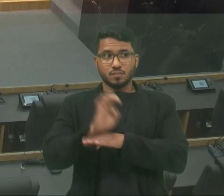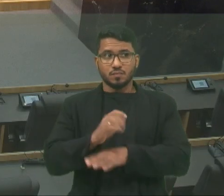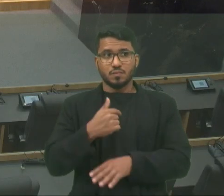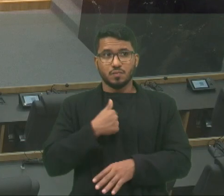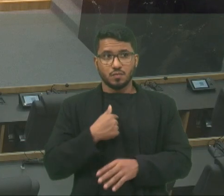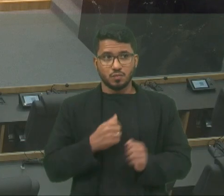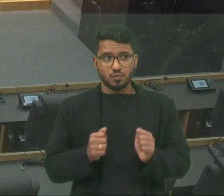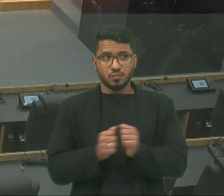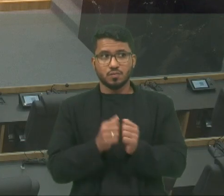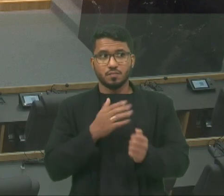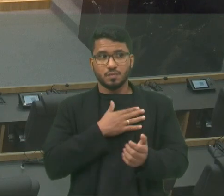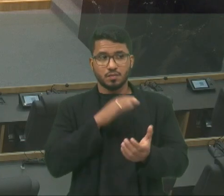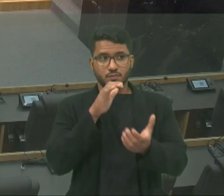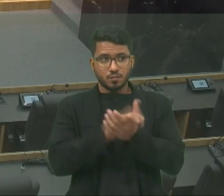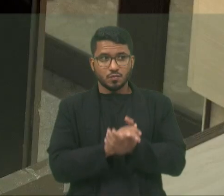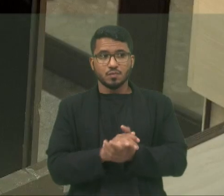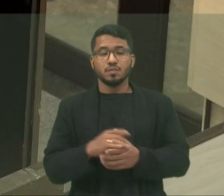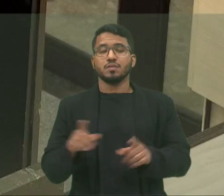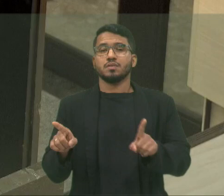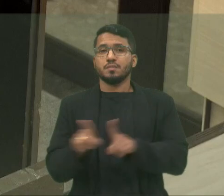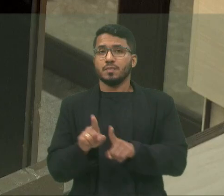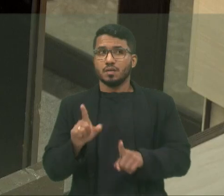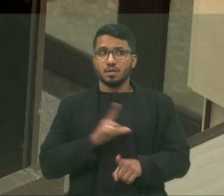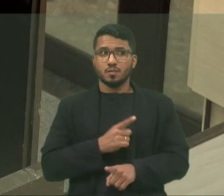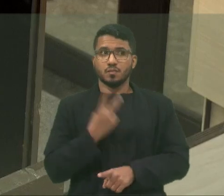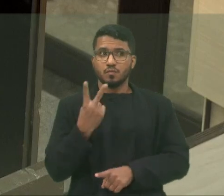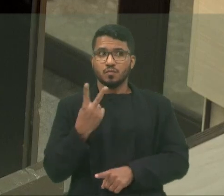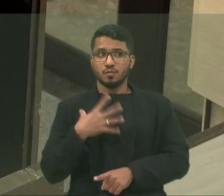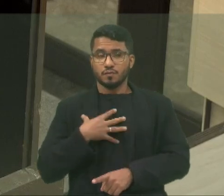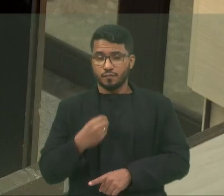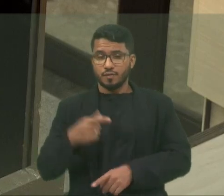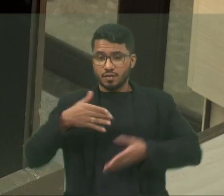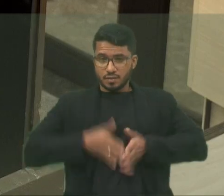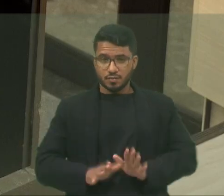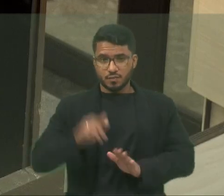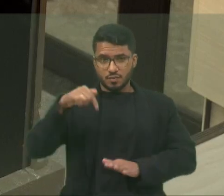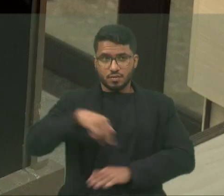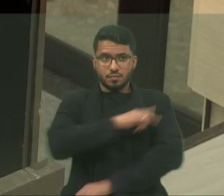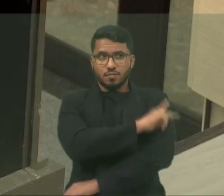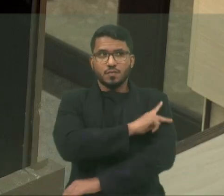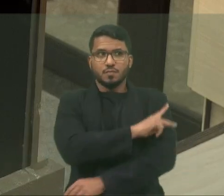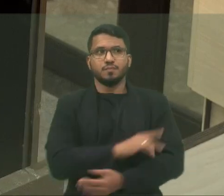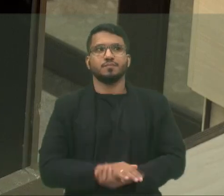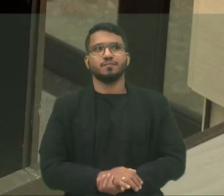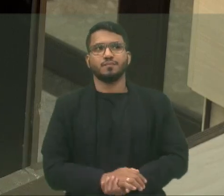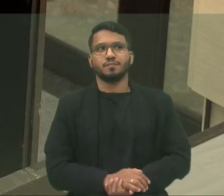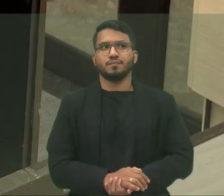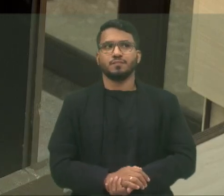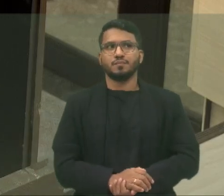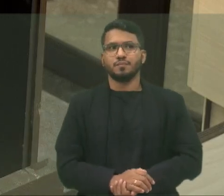esposa conquistamos dois filhos, filhos do Piauí, mas nada mais justo.